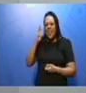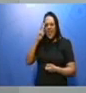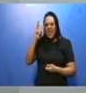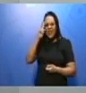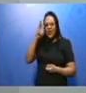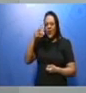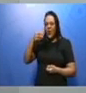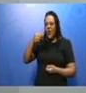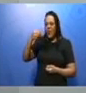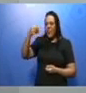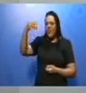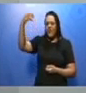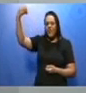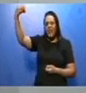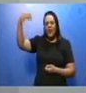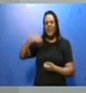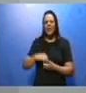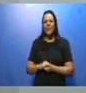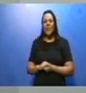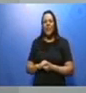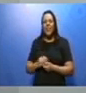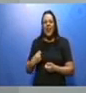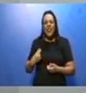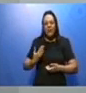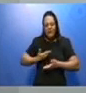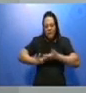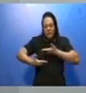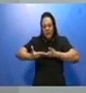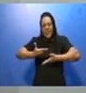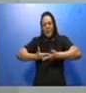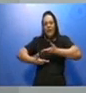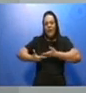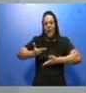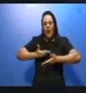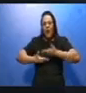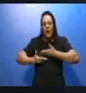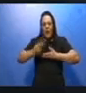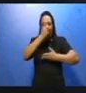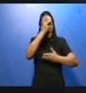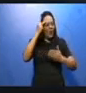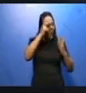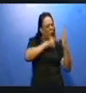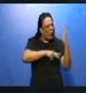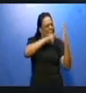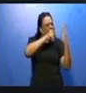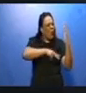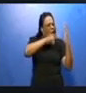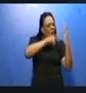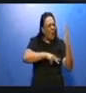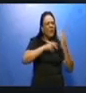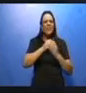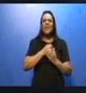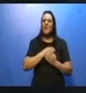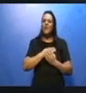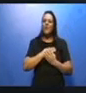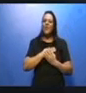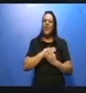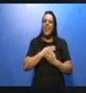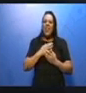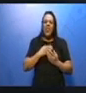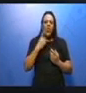estratégias nos envolvem, né? As narrativas de aventura, elas envolvem o leitor, os relatos também de viagem, eles despertam a